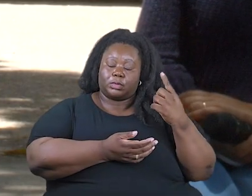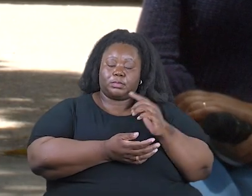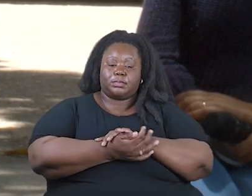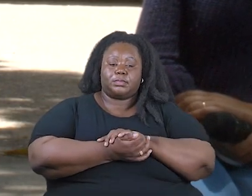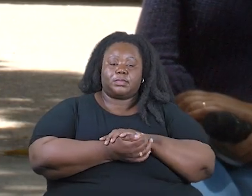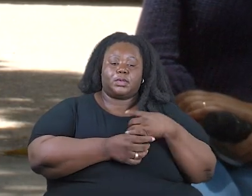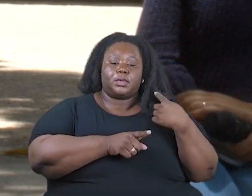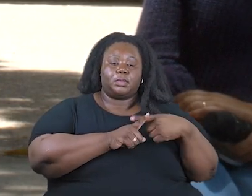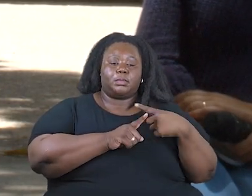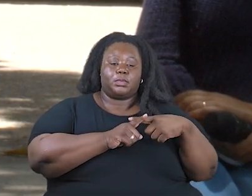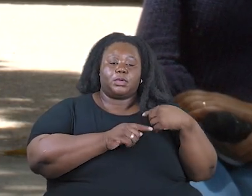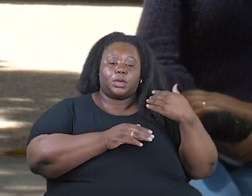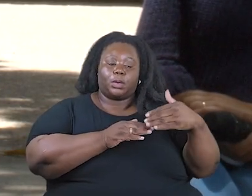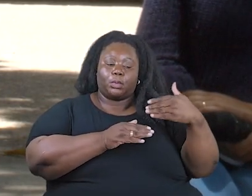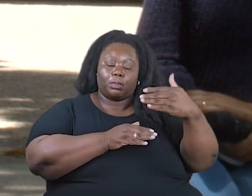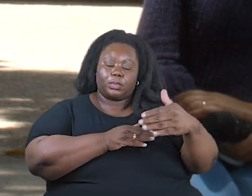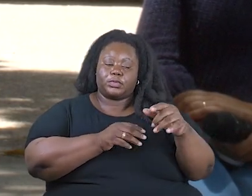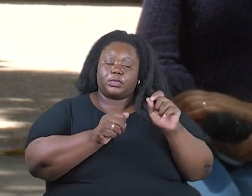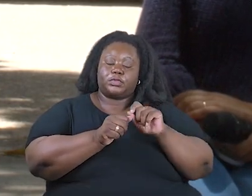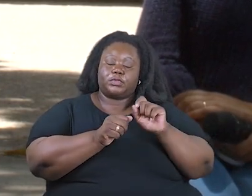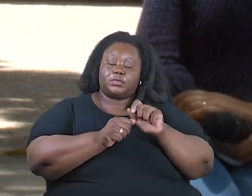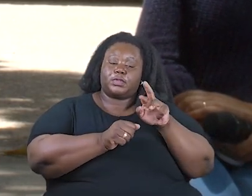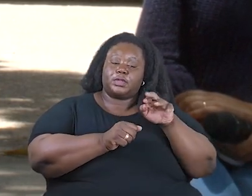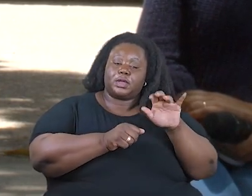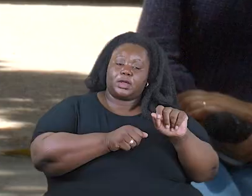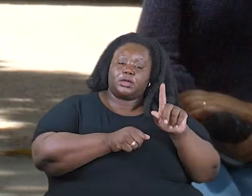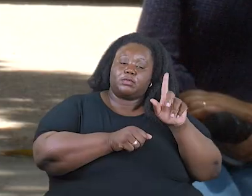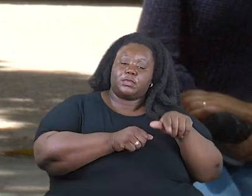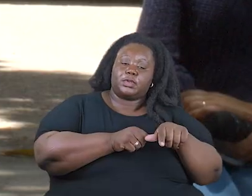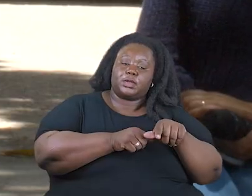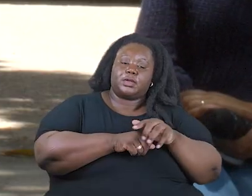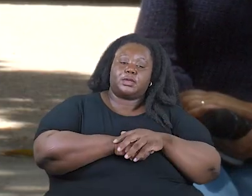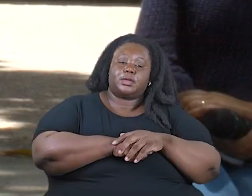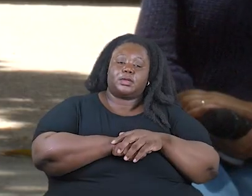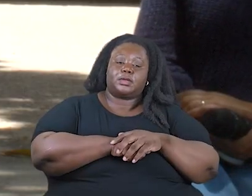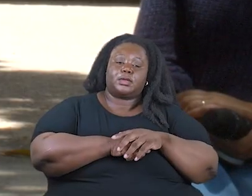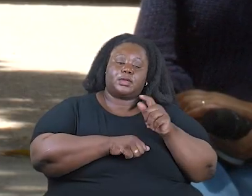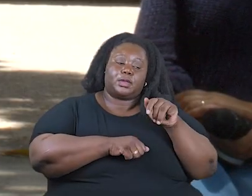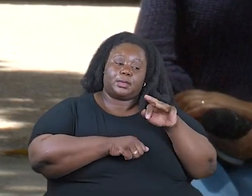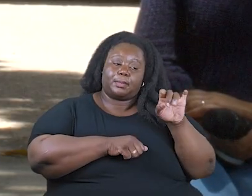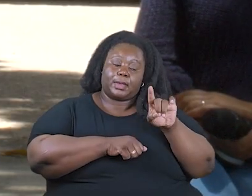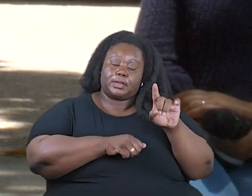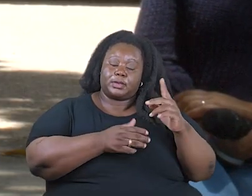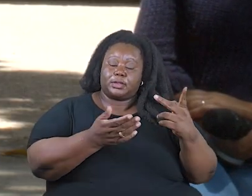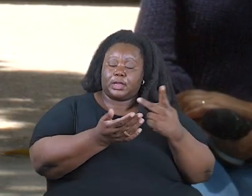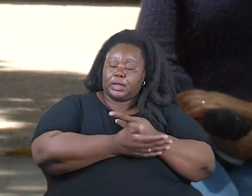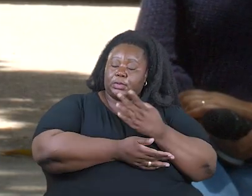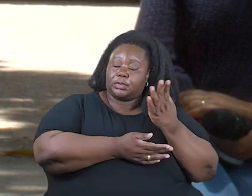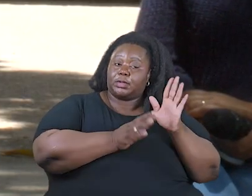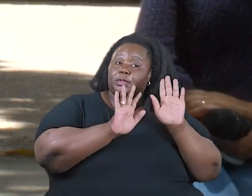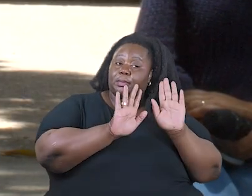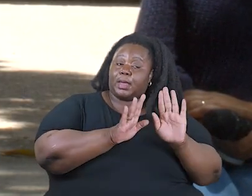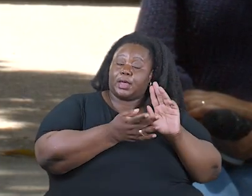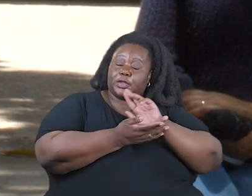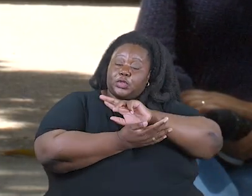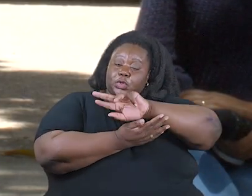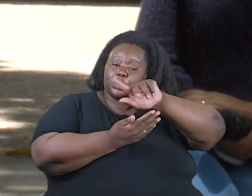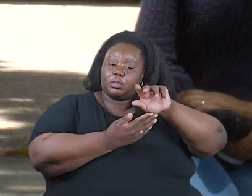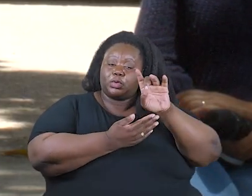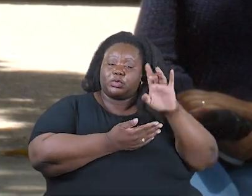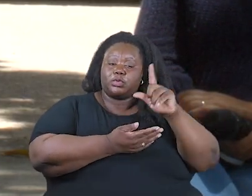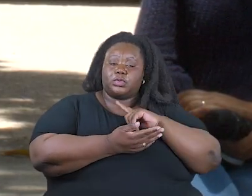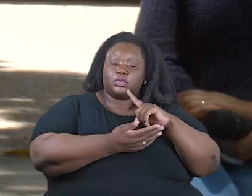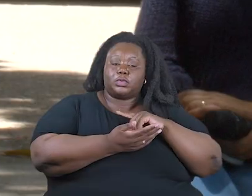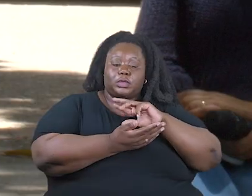cópia. Porque o processo de produção da gravura passa pela matriz. Mas o múltiplo, ele